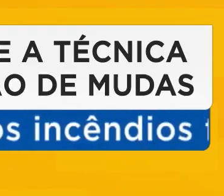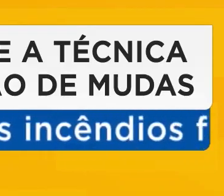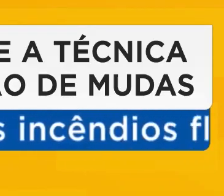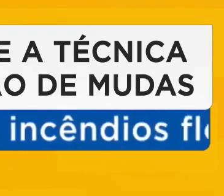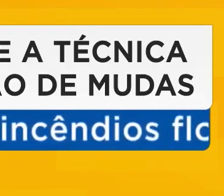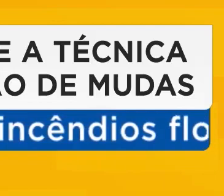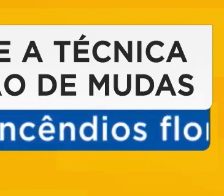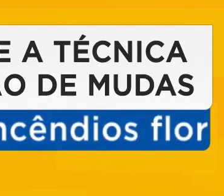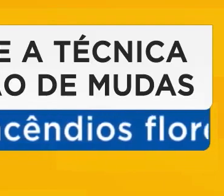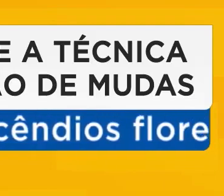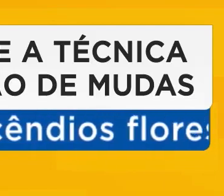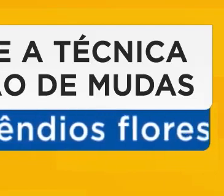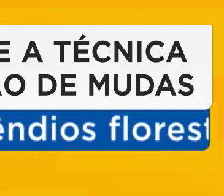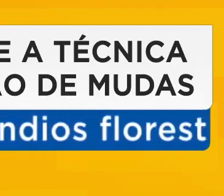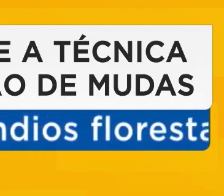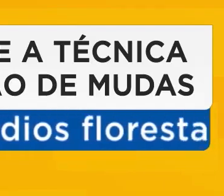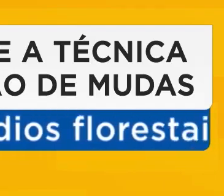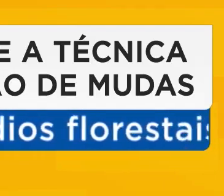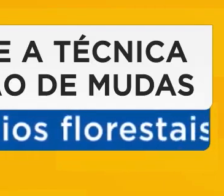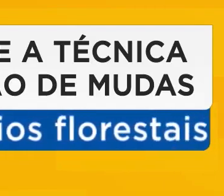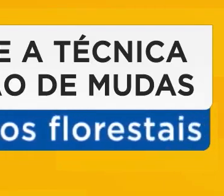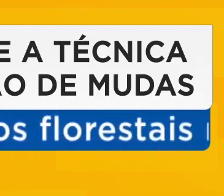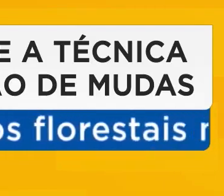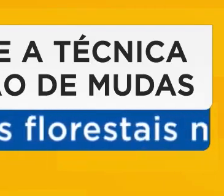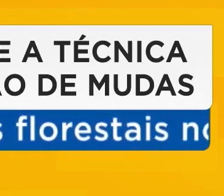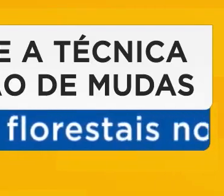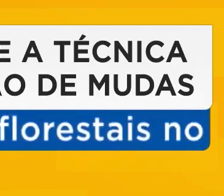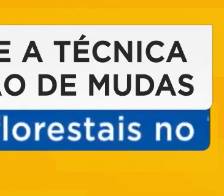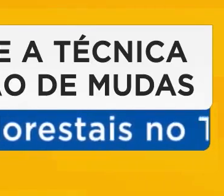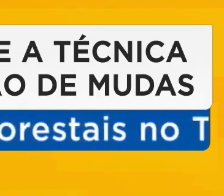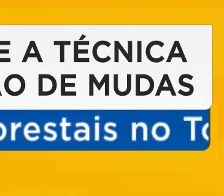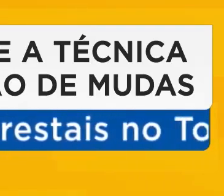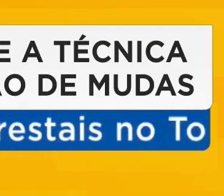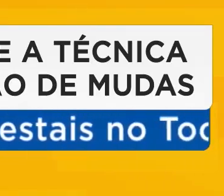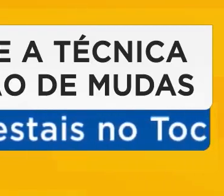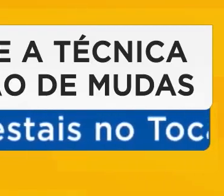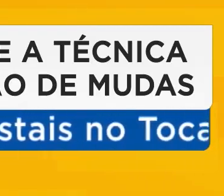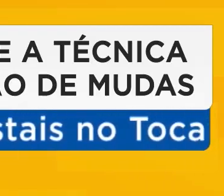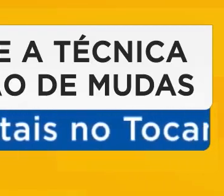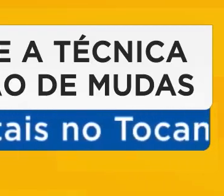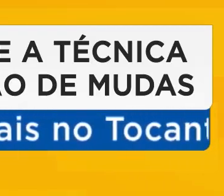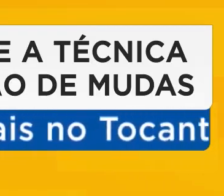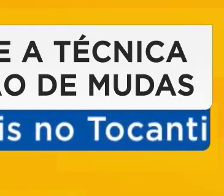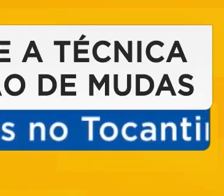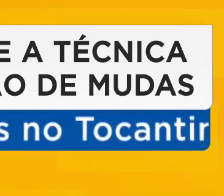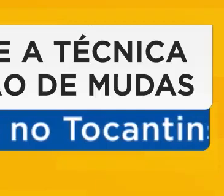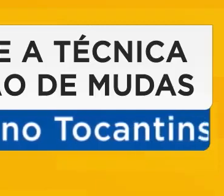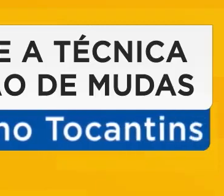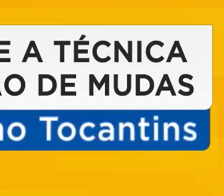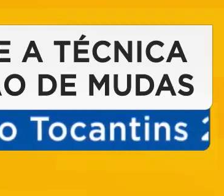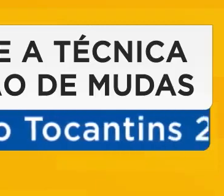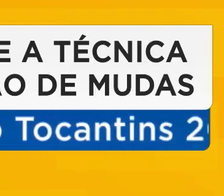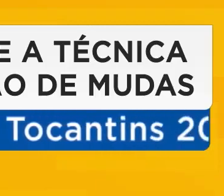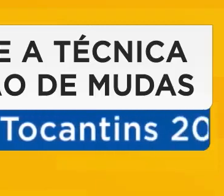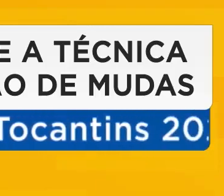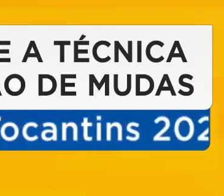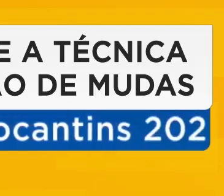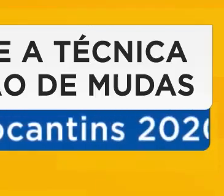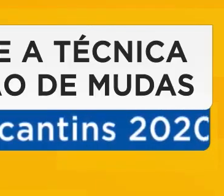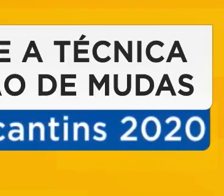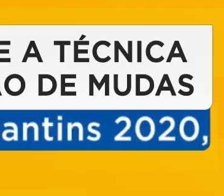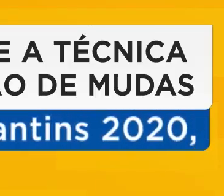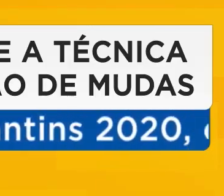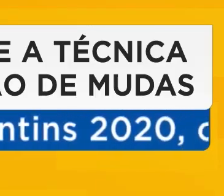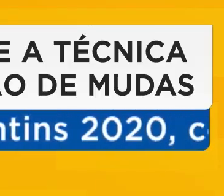essas práticas, nessas boas práticas, que foram contribuindo para melhorar cada vez mais